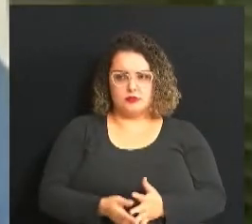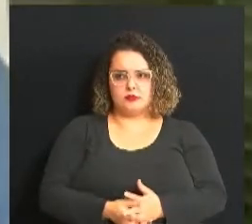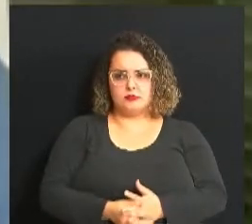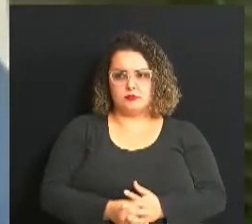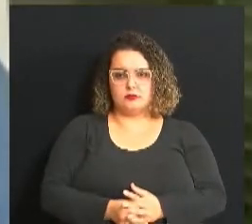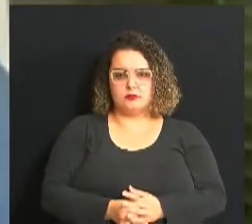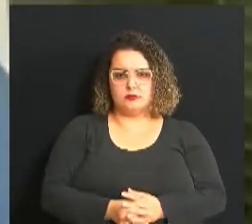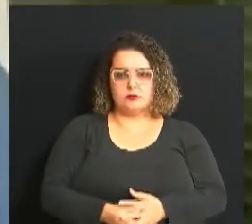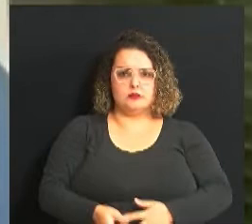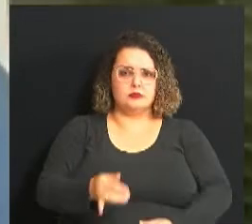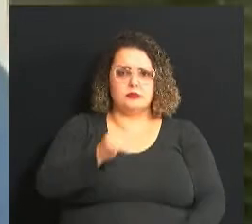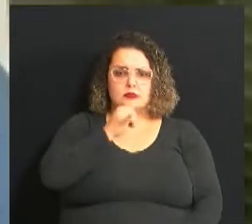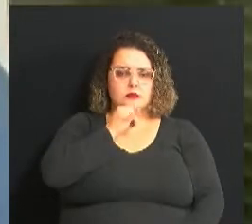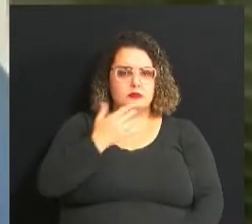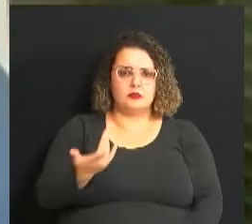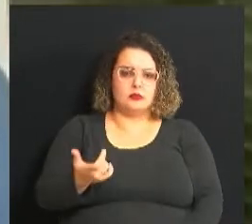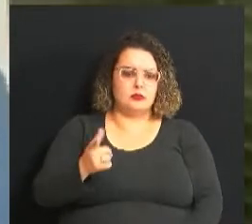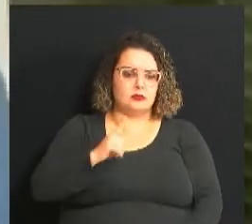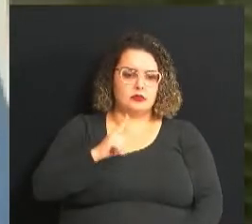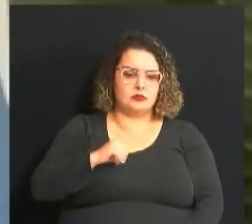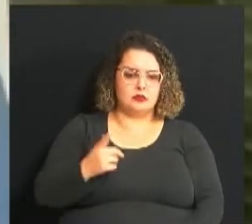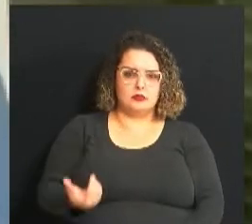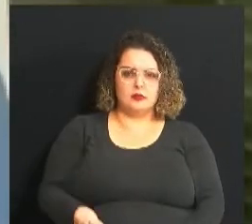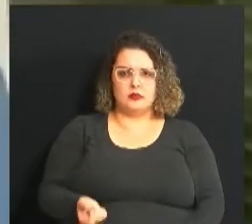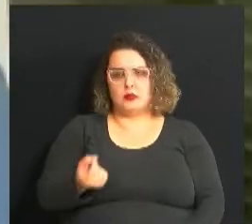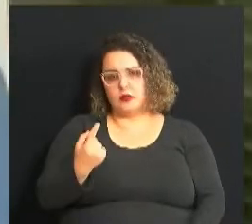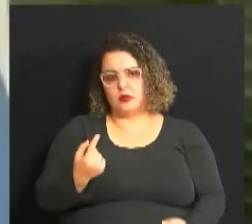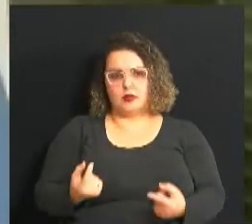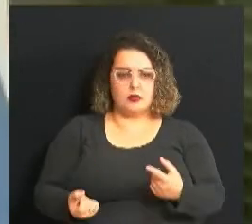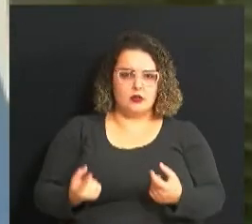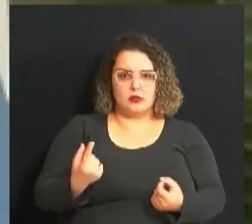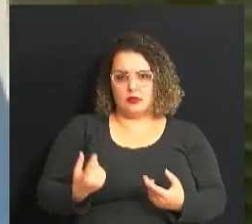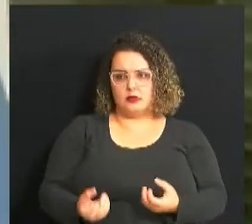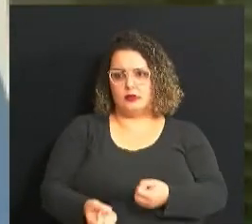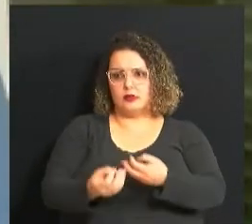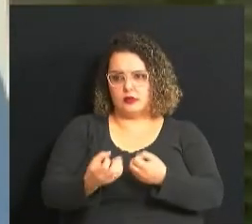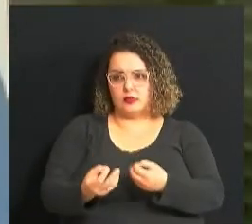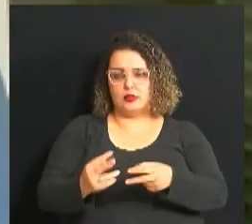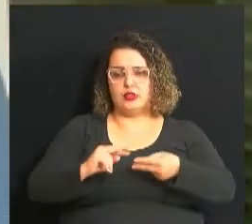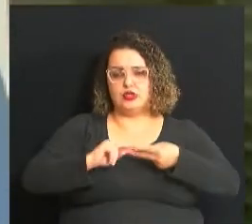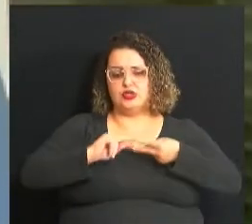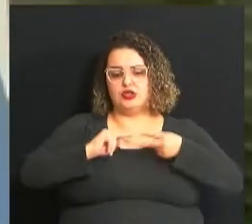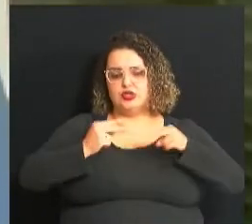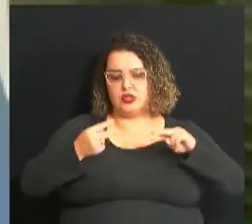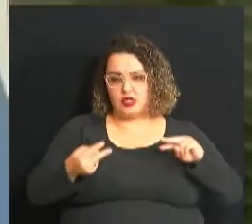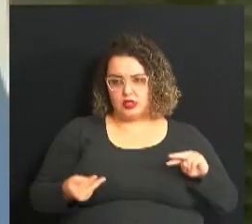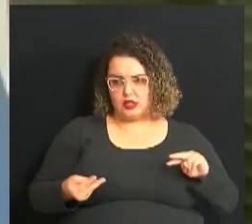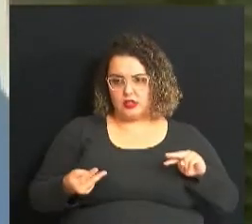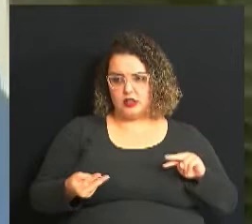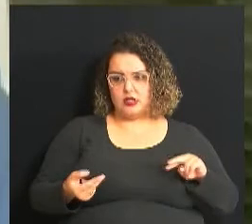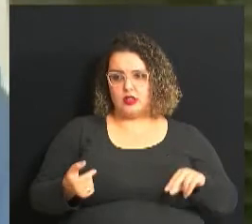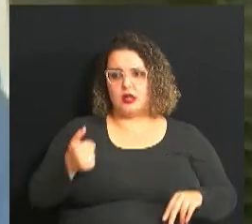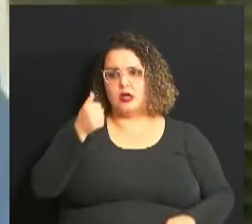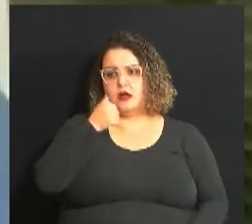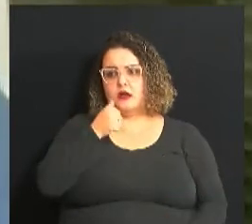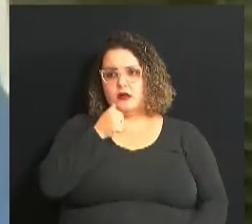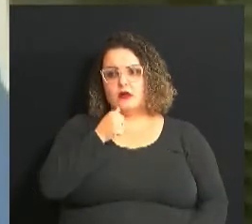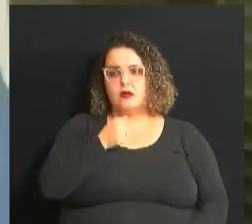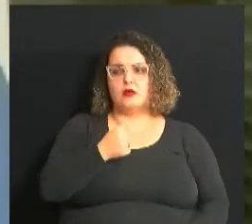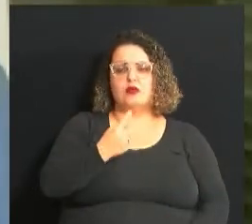exemplo, até existem alguns dados, né, por exemplo, que geneticamente, por a mulher ter